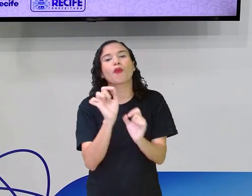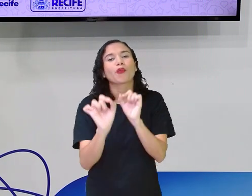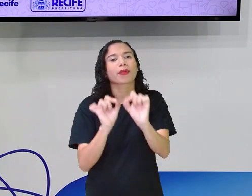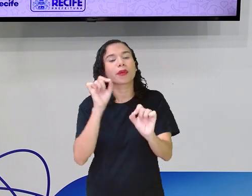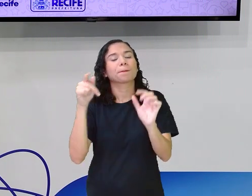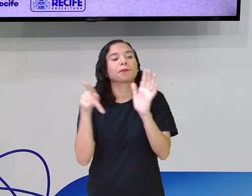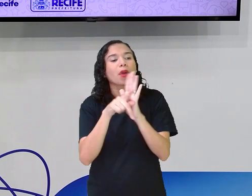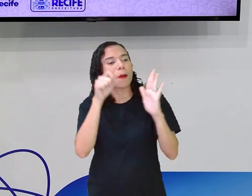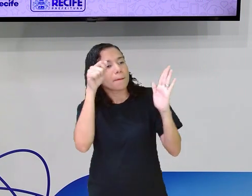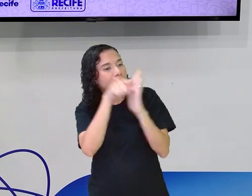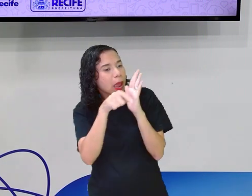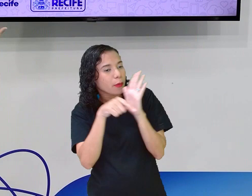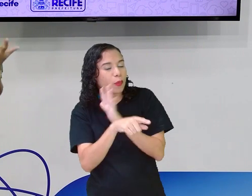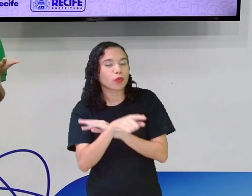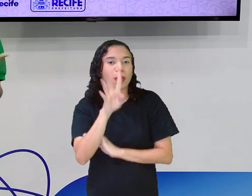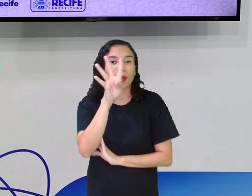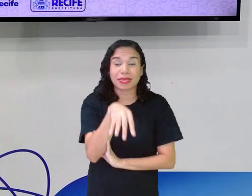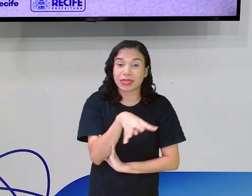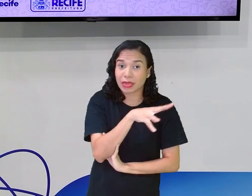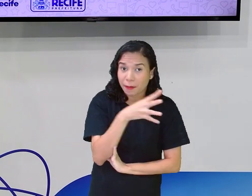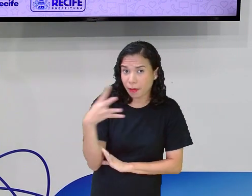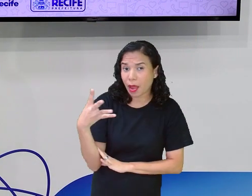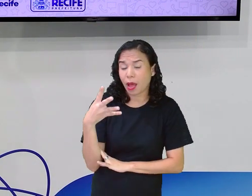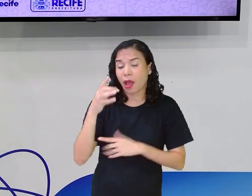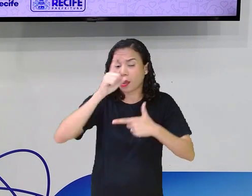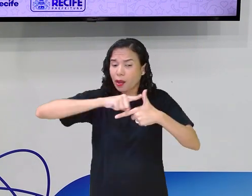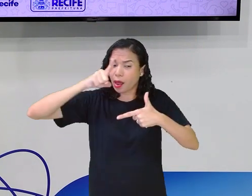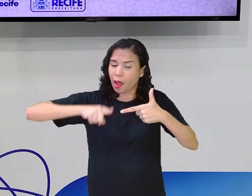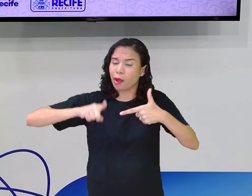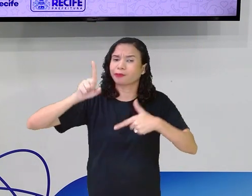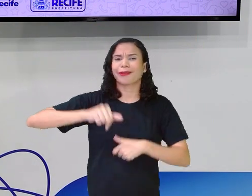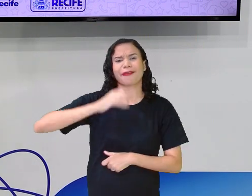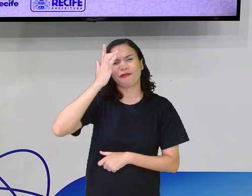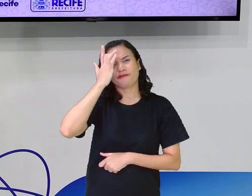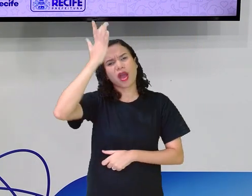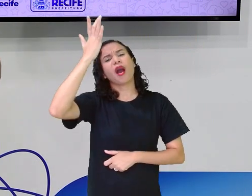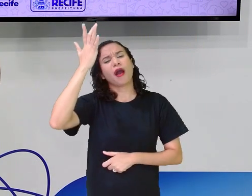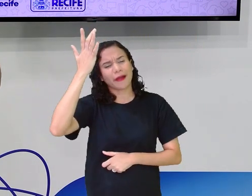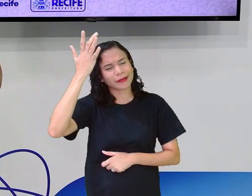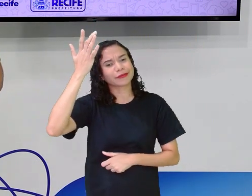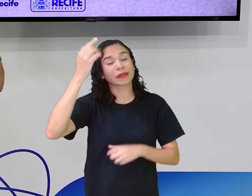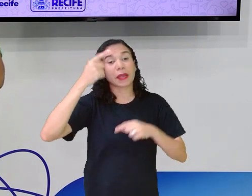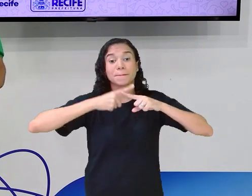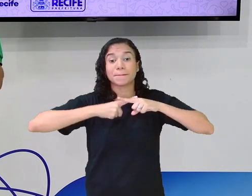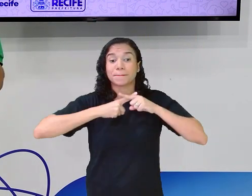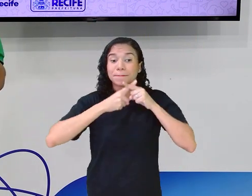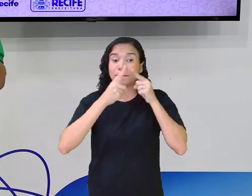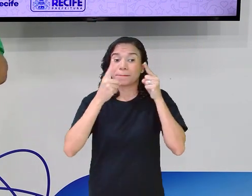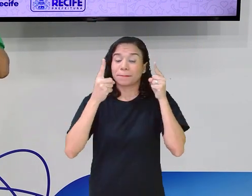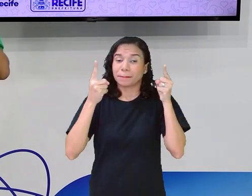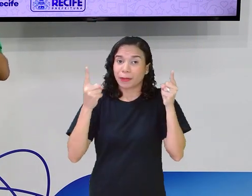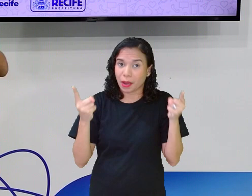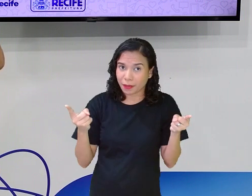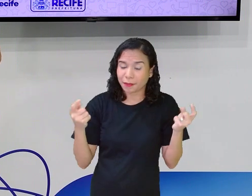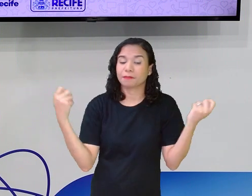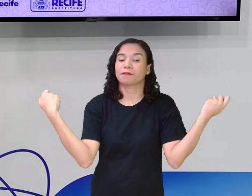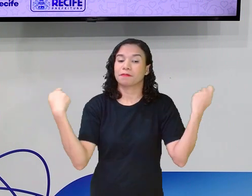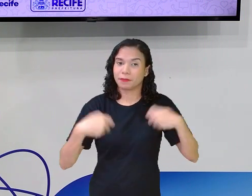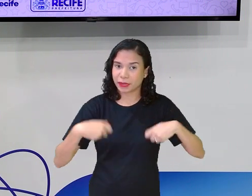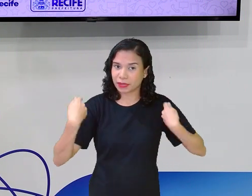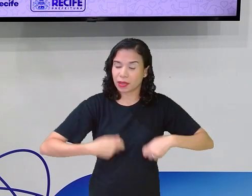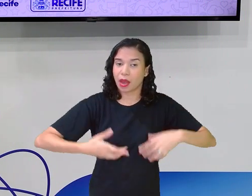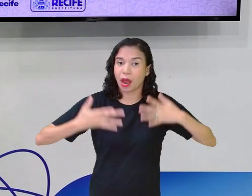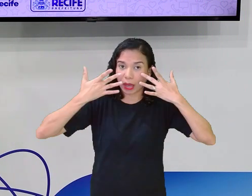que questões de tabelas e gráficos são fáceis. E isso é verdade. Mas vocês precisam